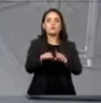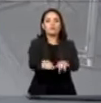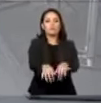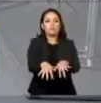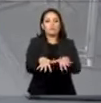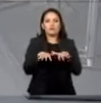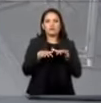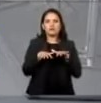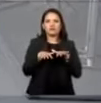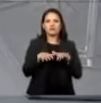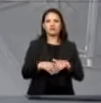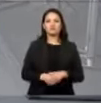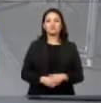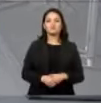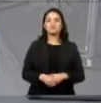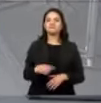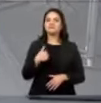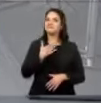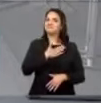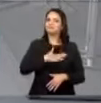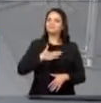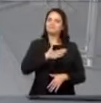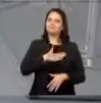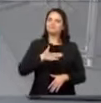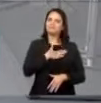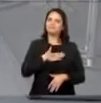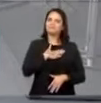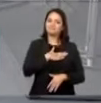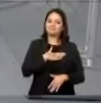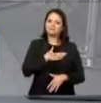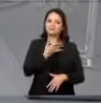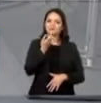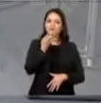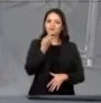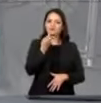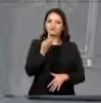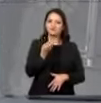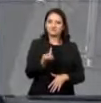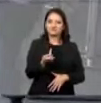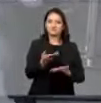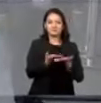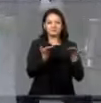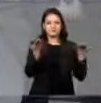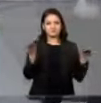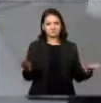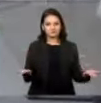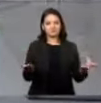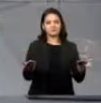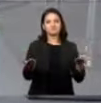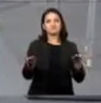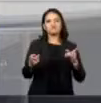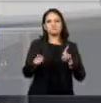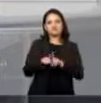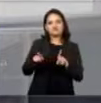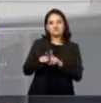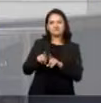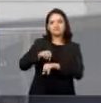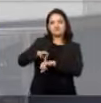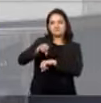com bastante satisfação que eu venho aqui falar com os senhores, falar com os ministros, com as